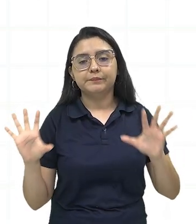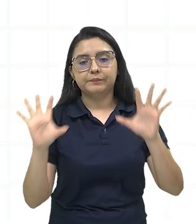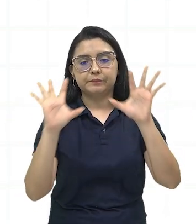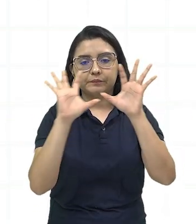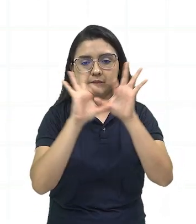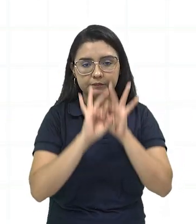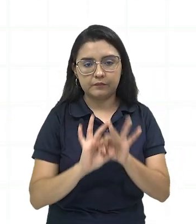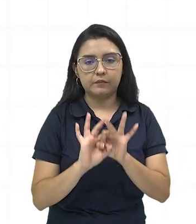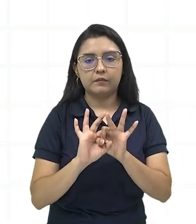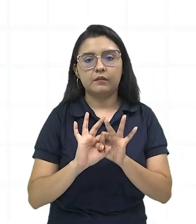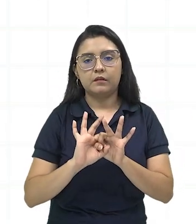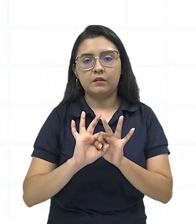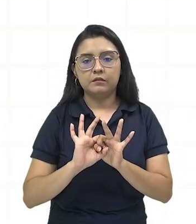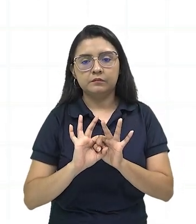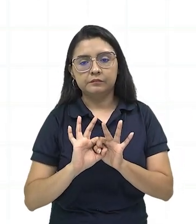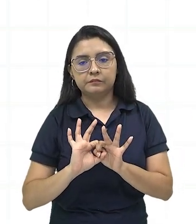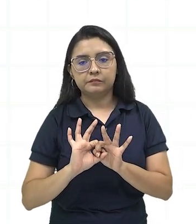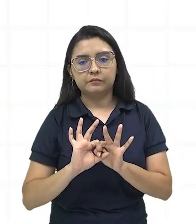unir